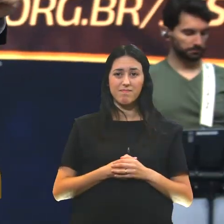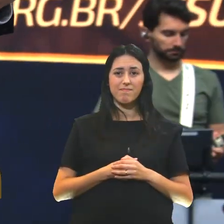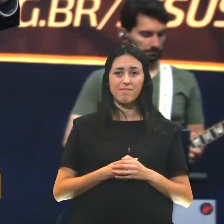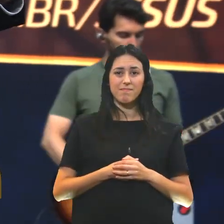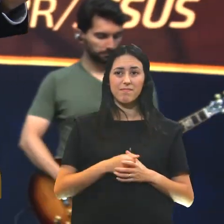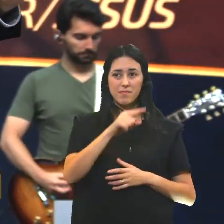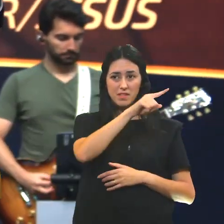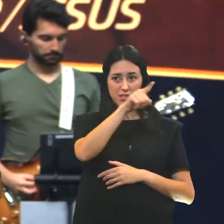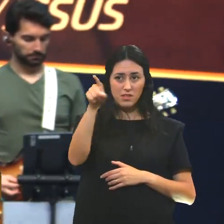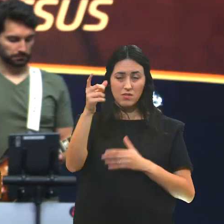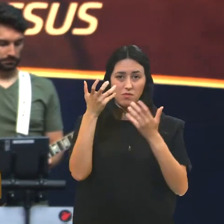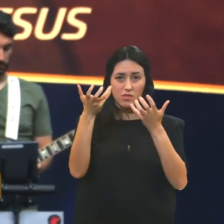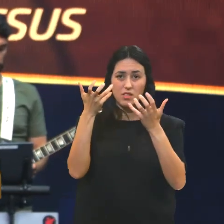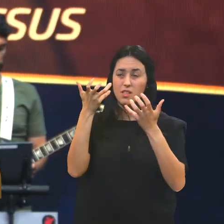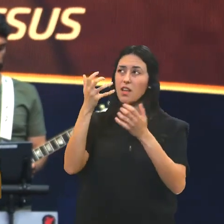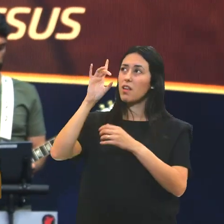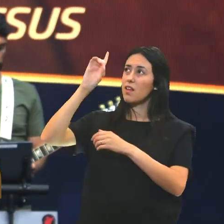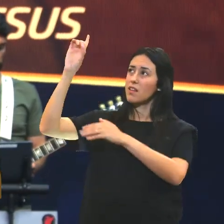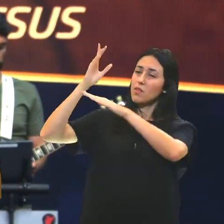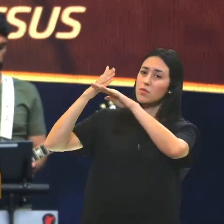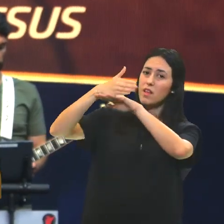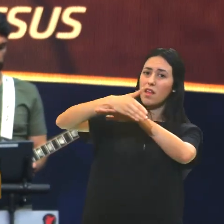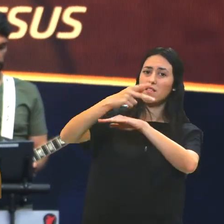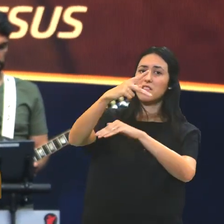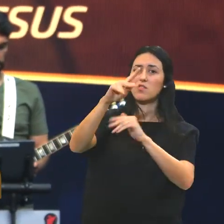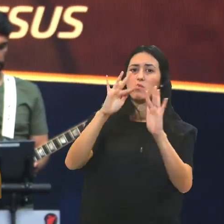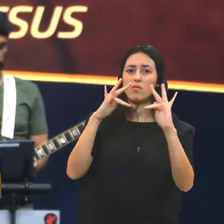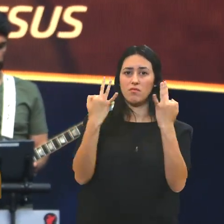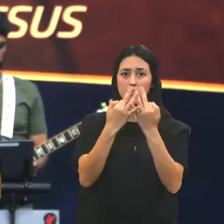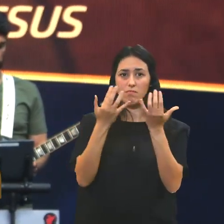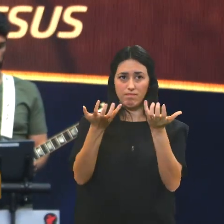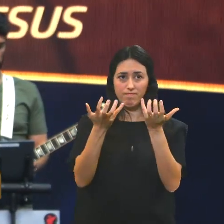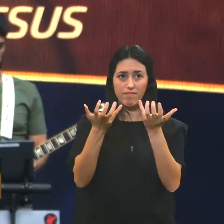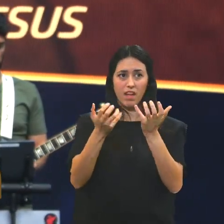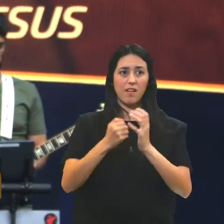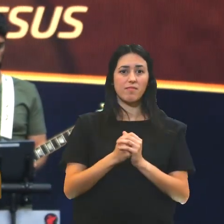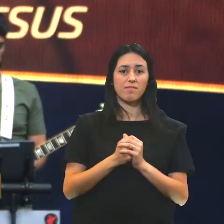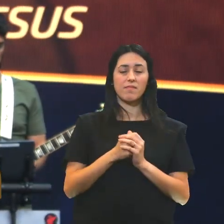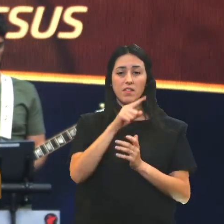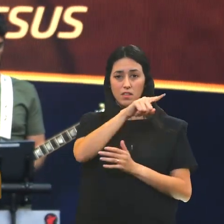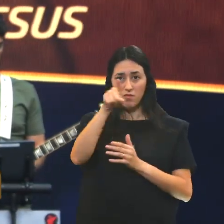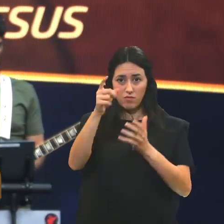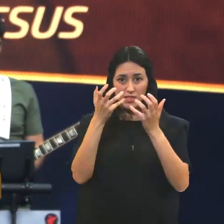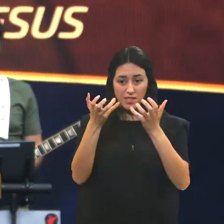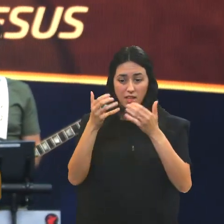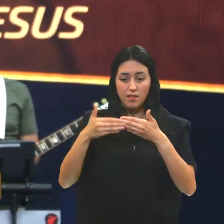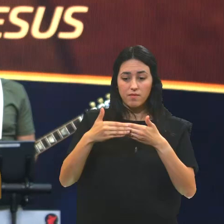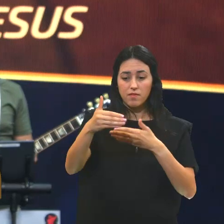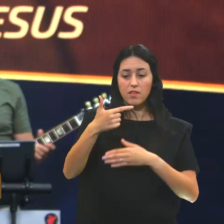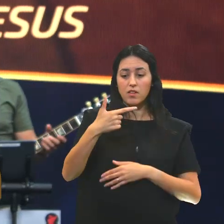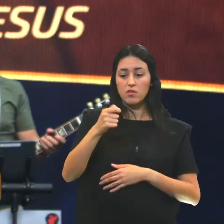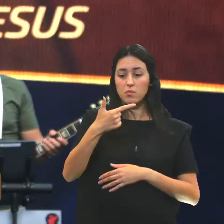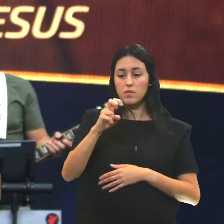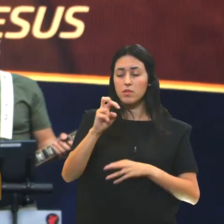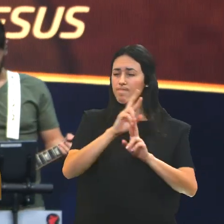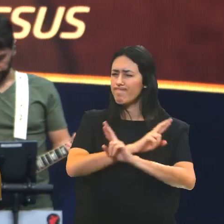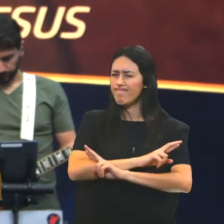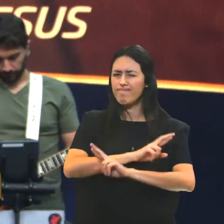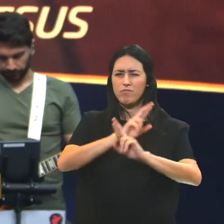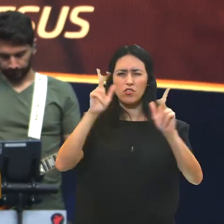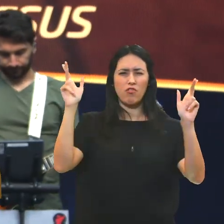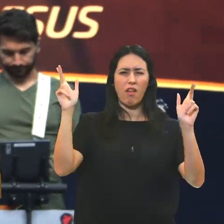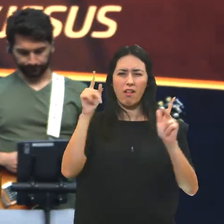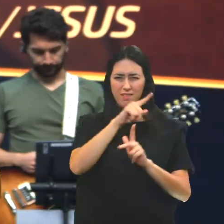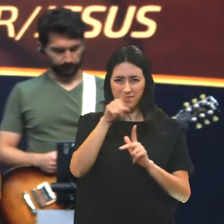a visitação de Deus no seu lar? Quer sim que 2025 seja diferente,